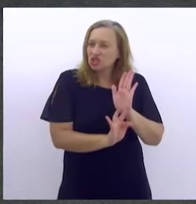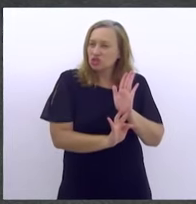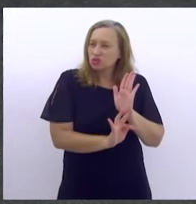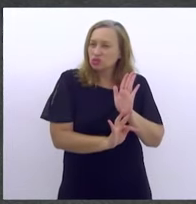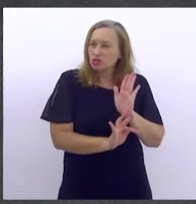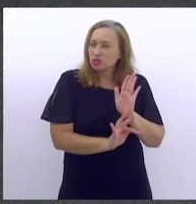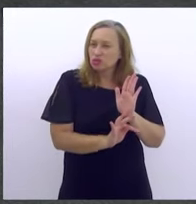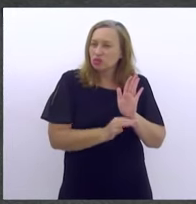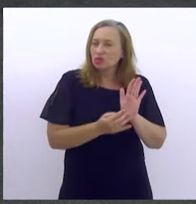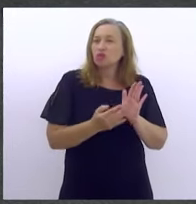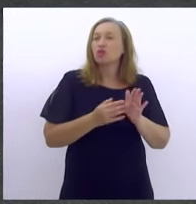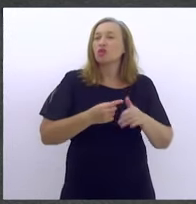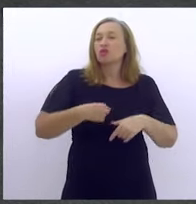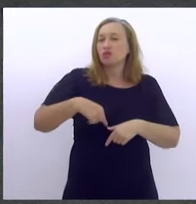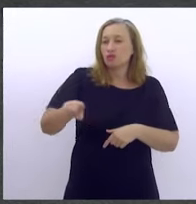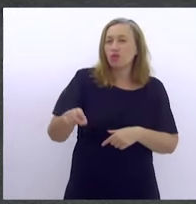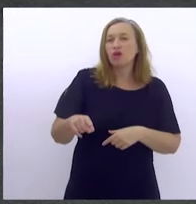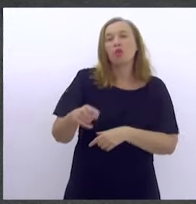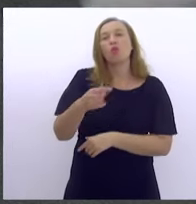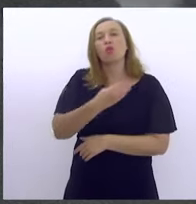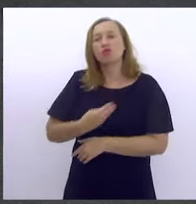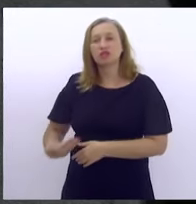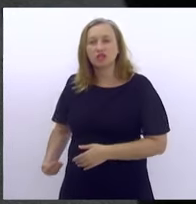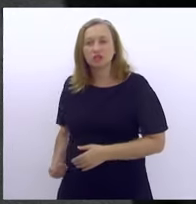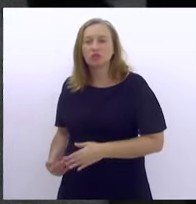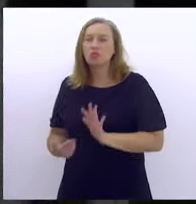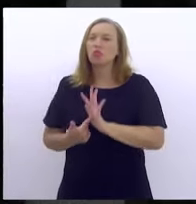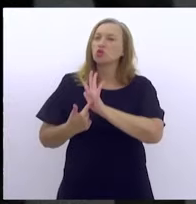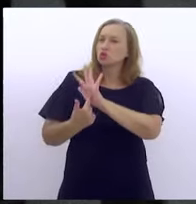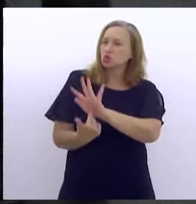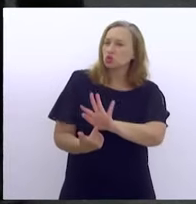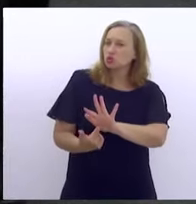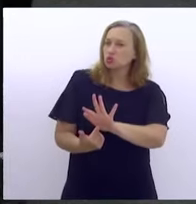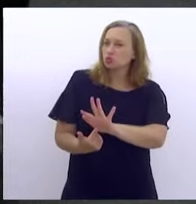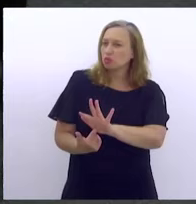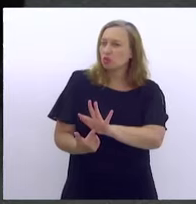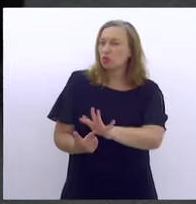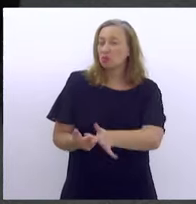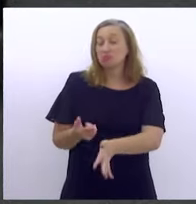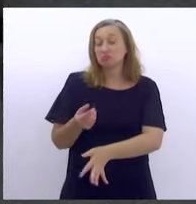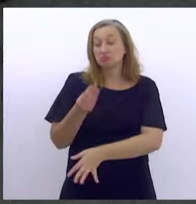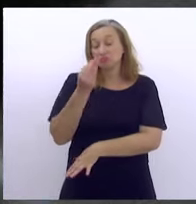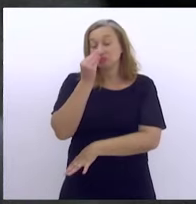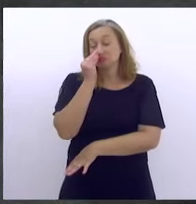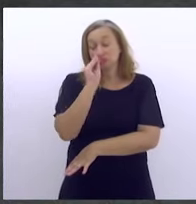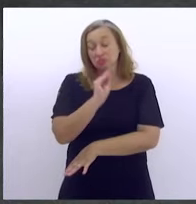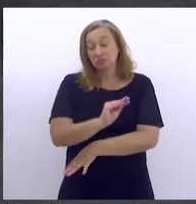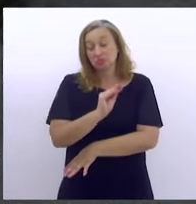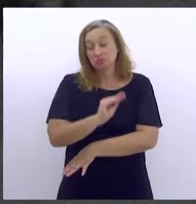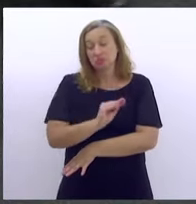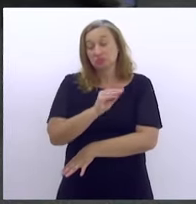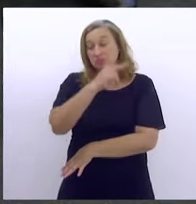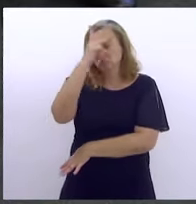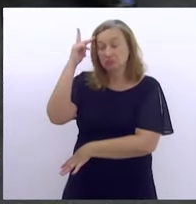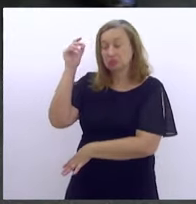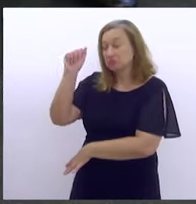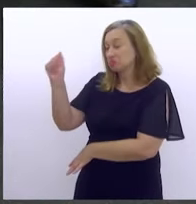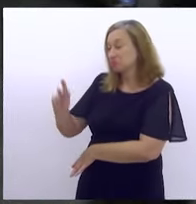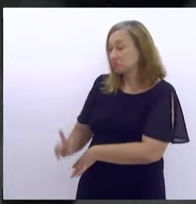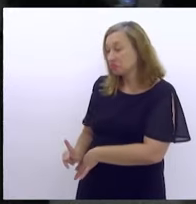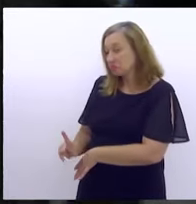foi ao governador, o governador demonstrando seu desrespeito aos aposentados,